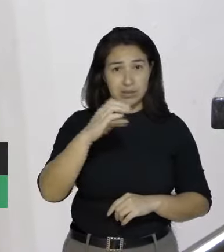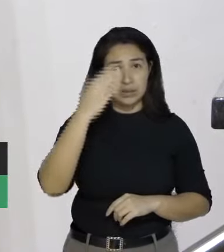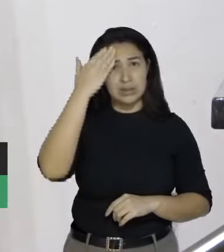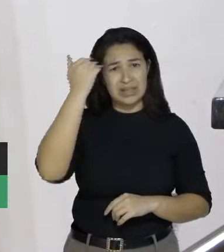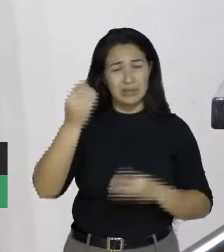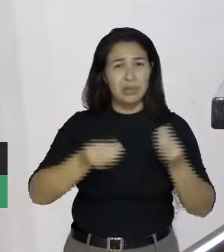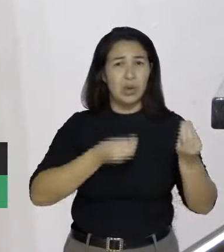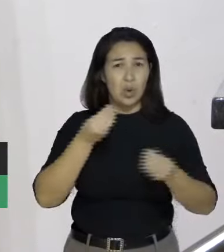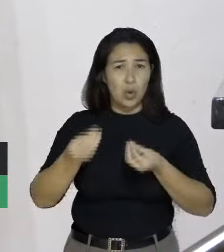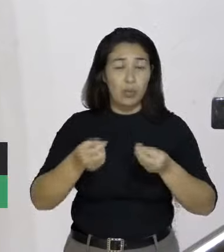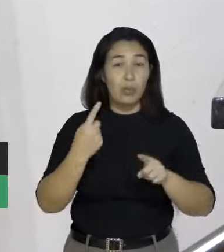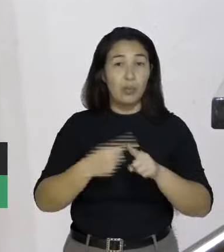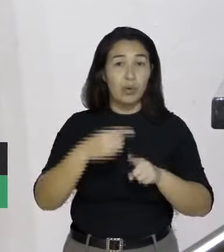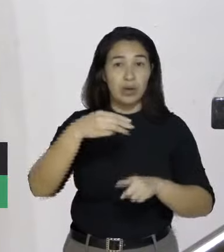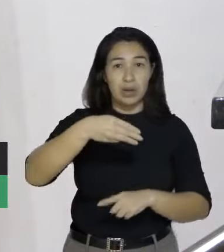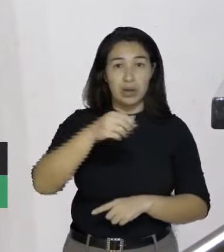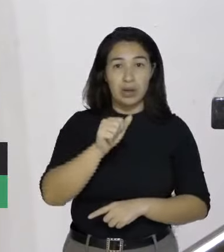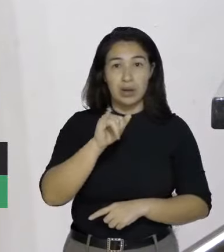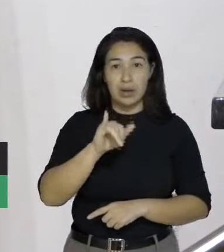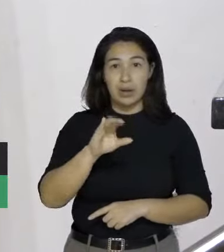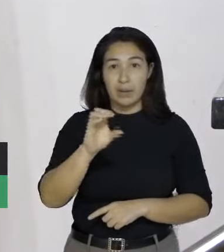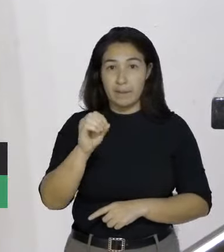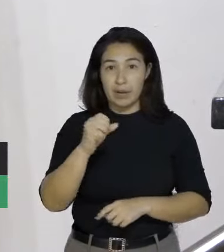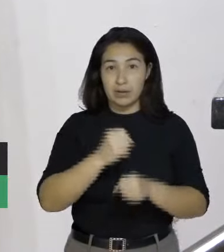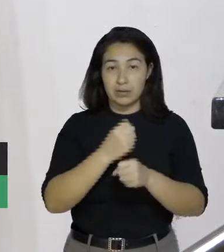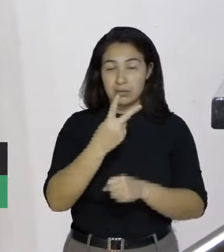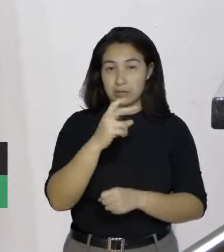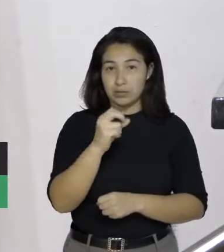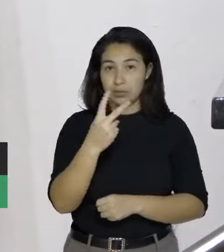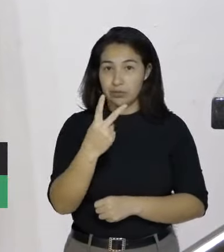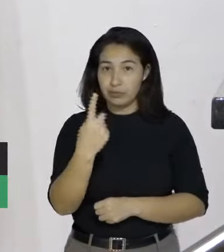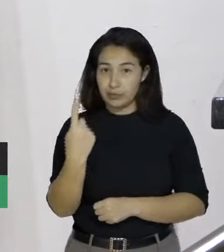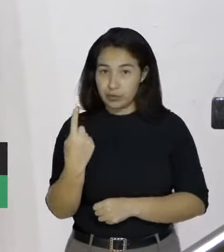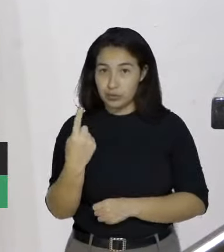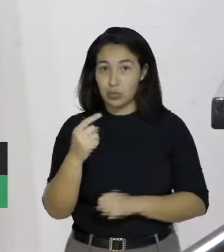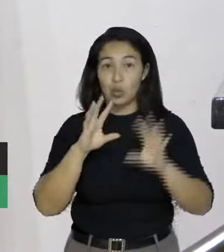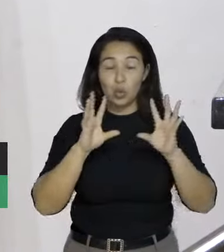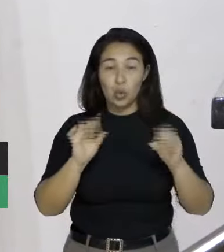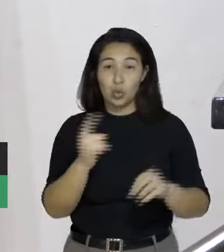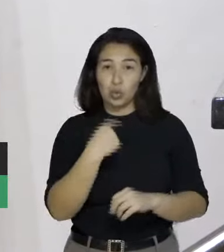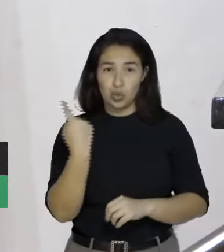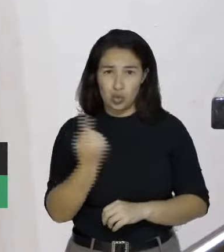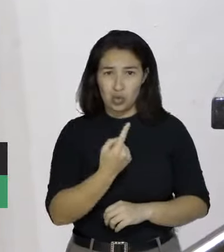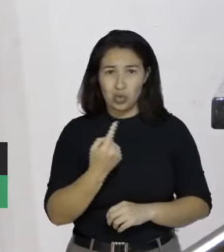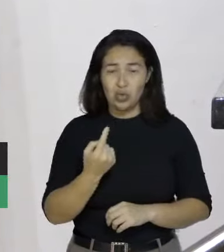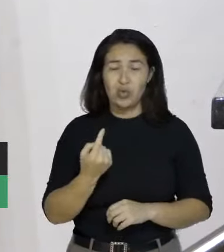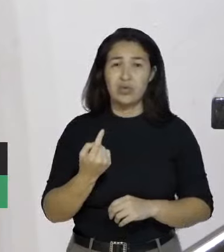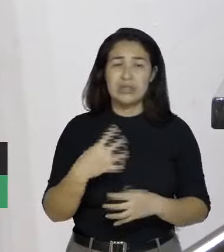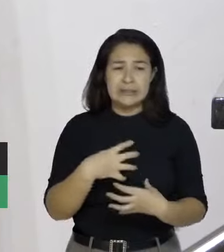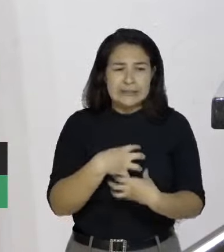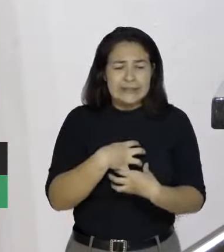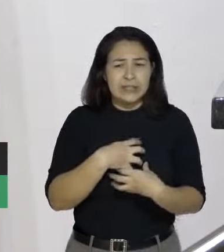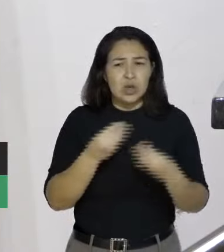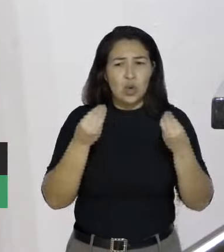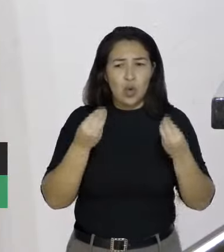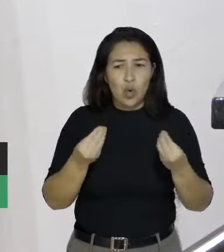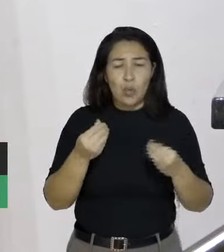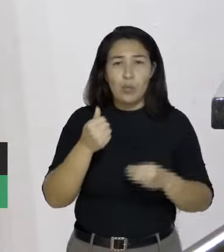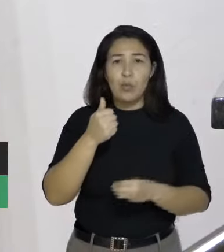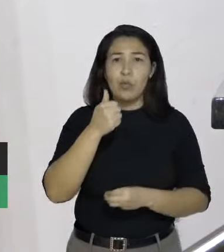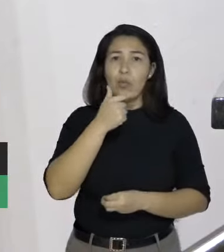Maio de 2021 todos nós nos comovemos com um criminoso de 18 anos que matou